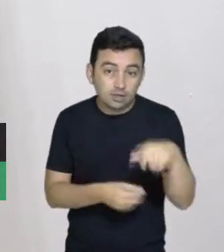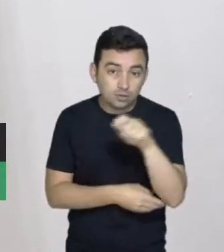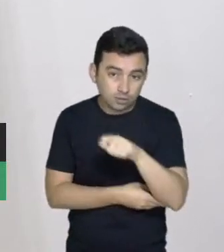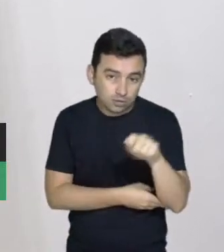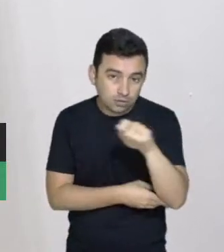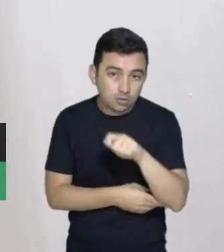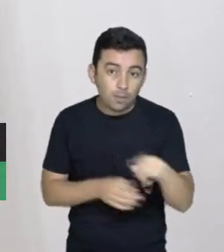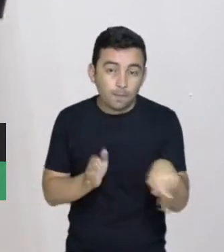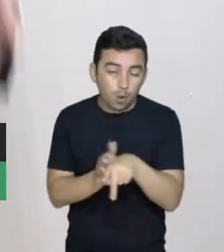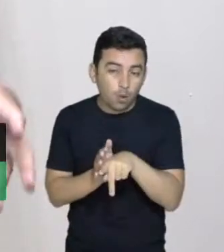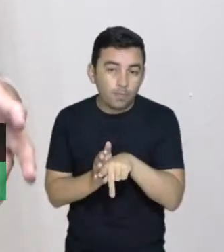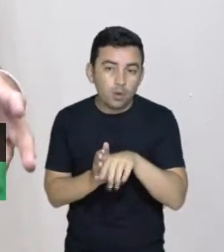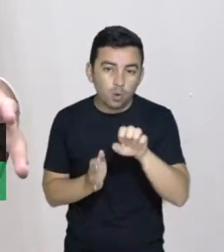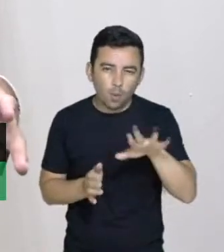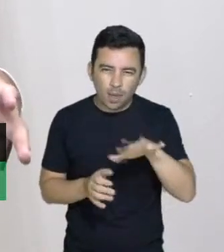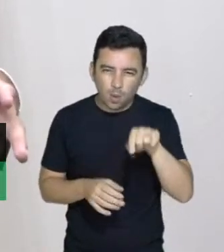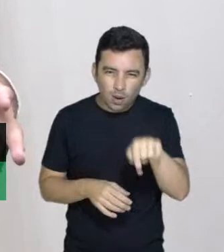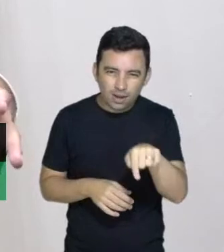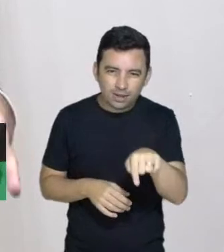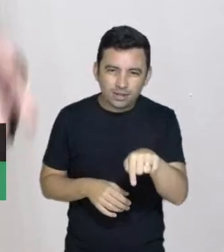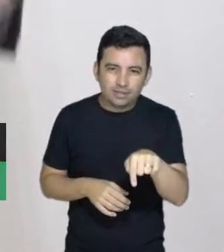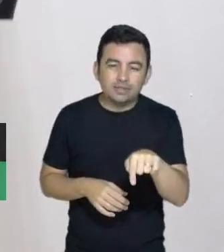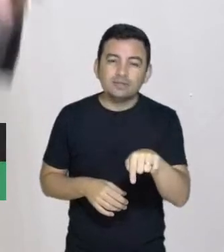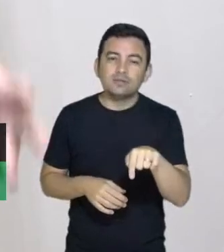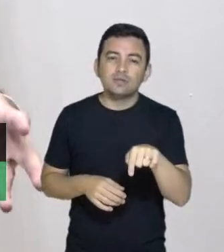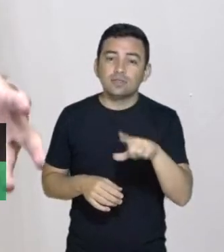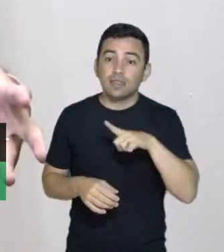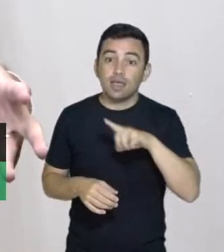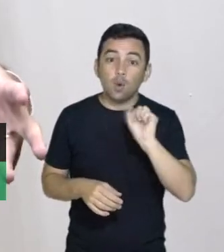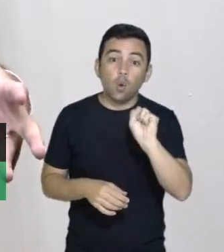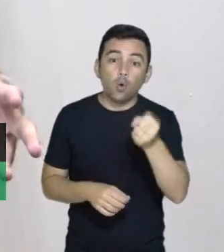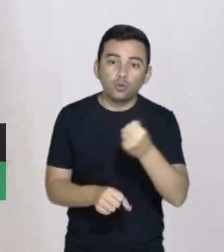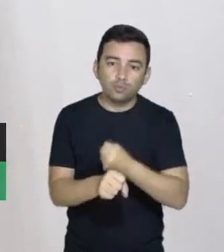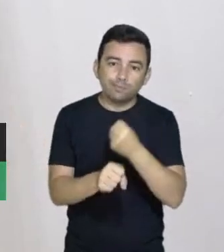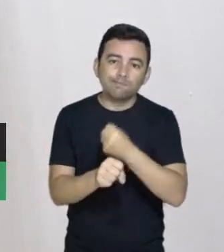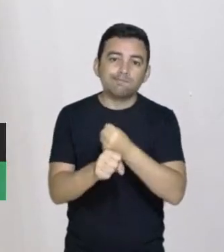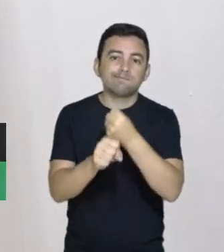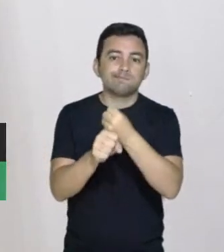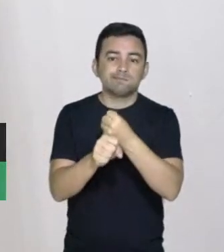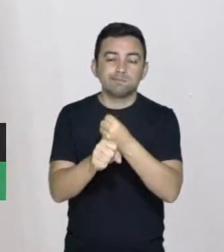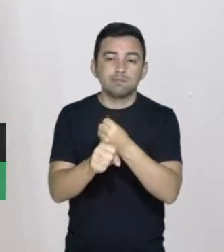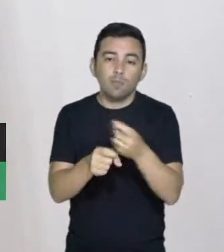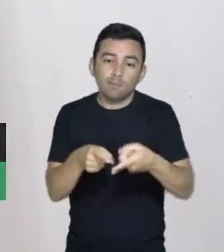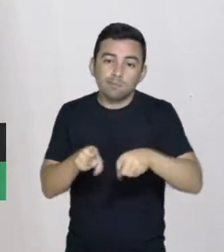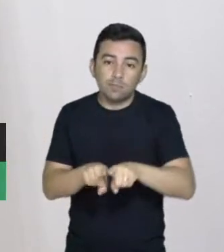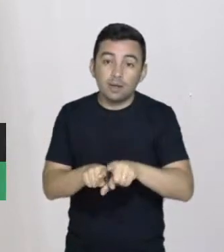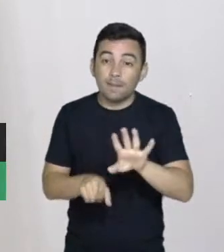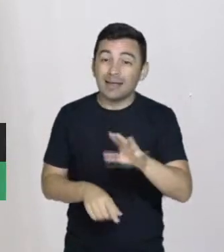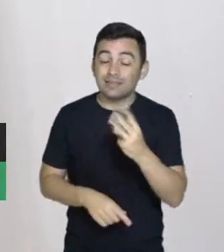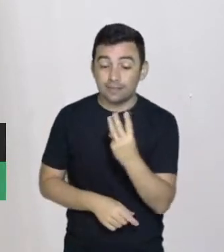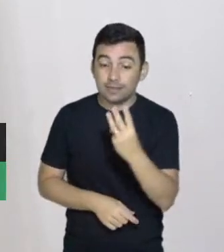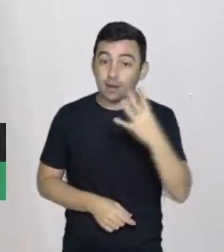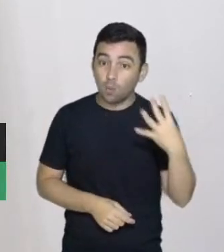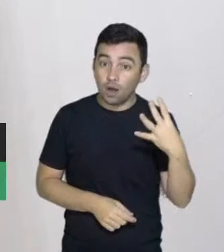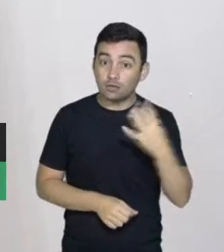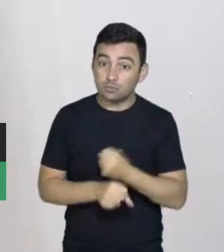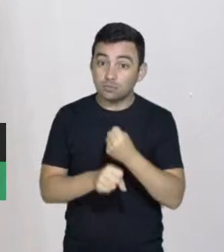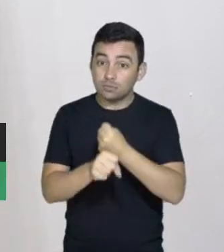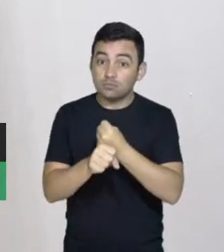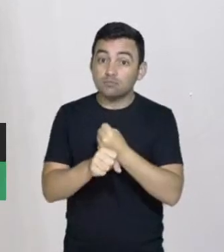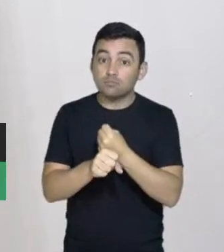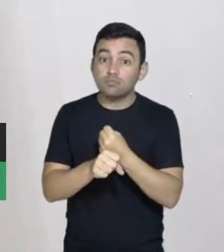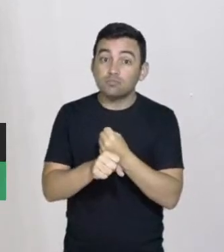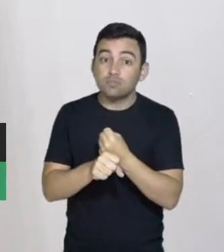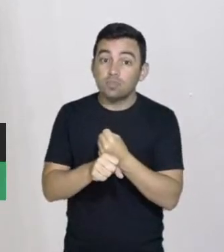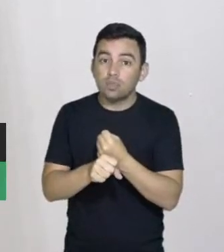municípios de Vale Europeu. Tem oito obras em execução no modelo de convênio, mas existem 34 obras em execução